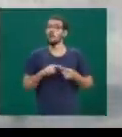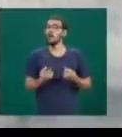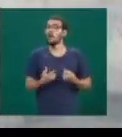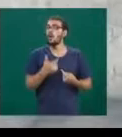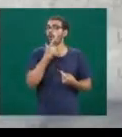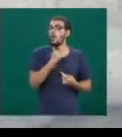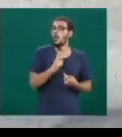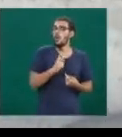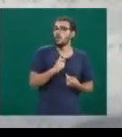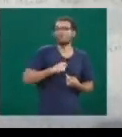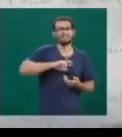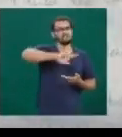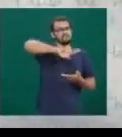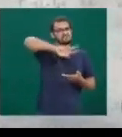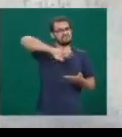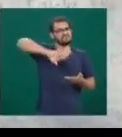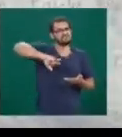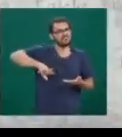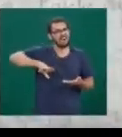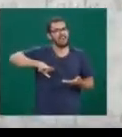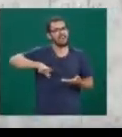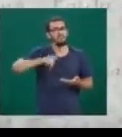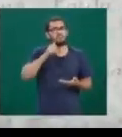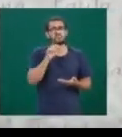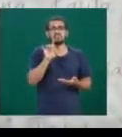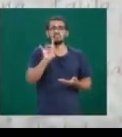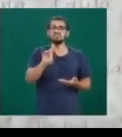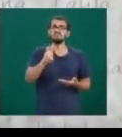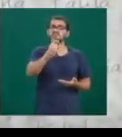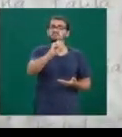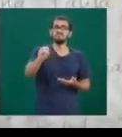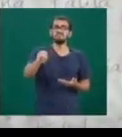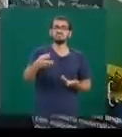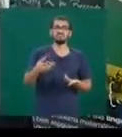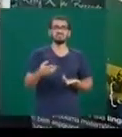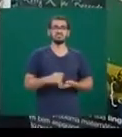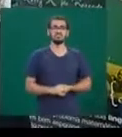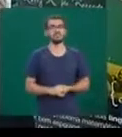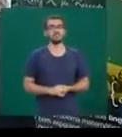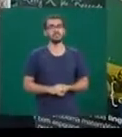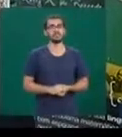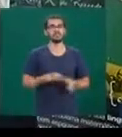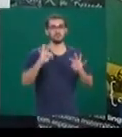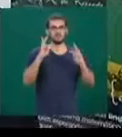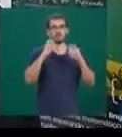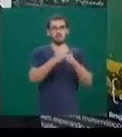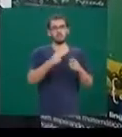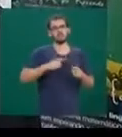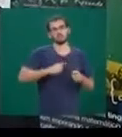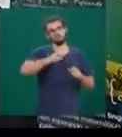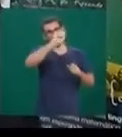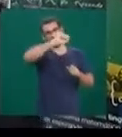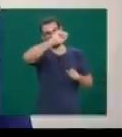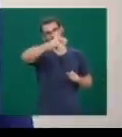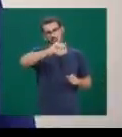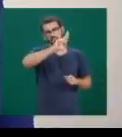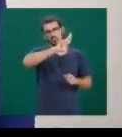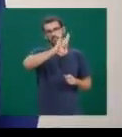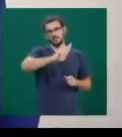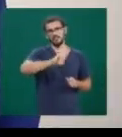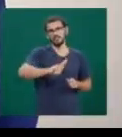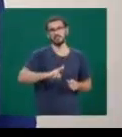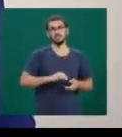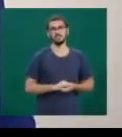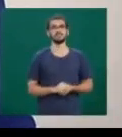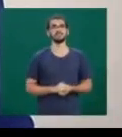vários, né? As mulheres só 500 ela encontrou na matemática. Todas elas vão ter os nomes escritos aí no fundo.